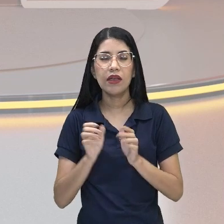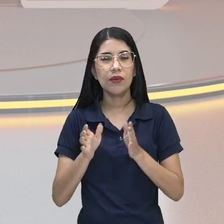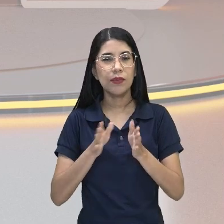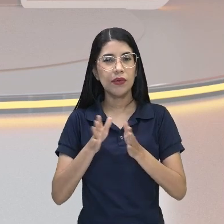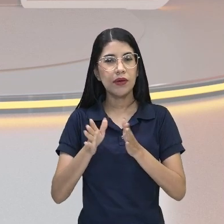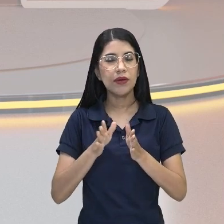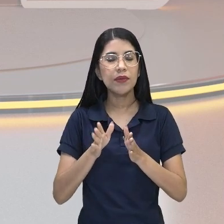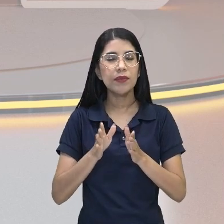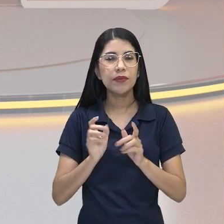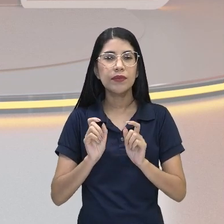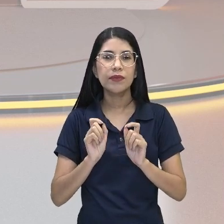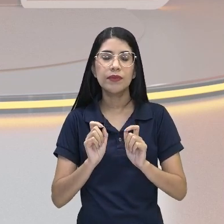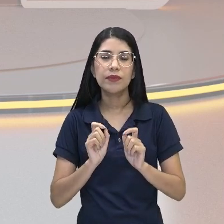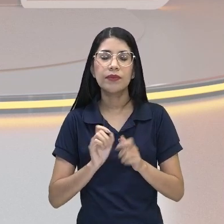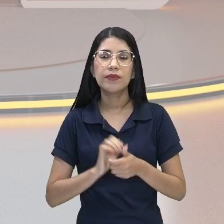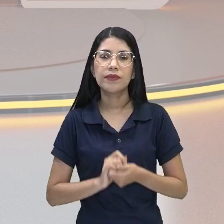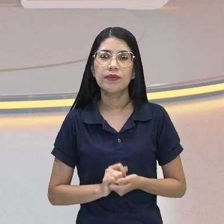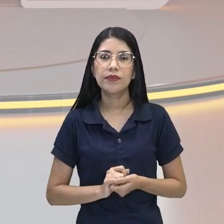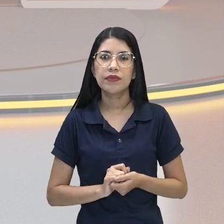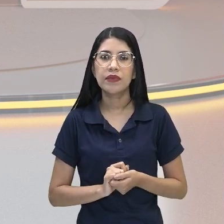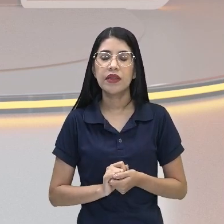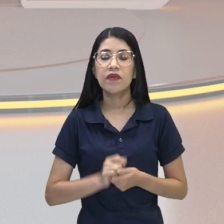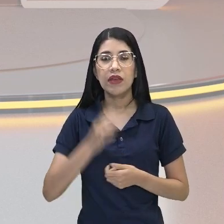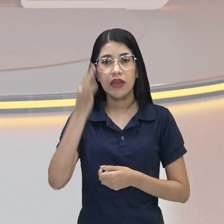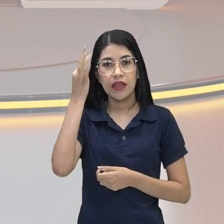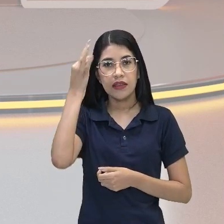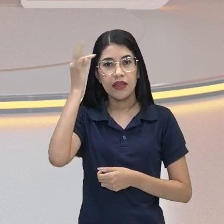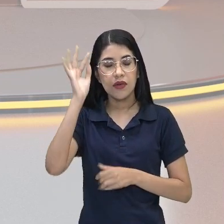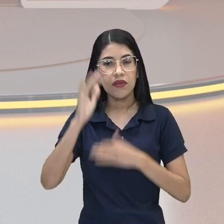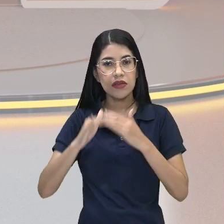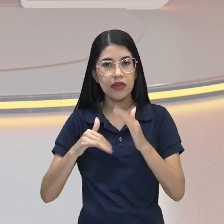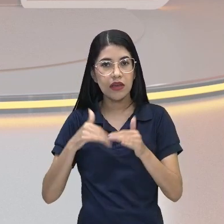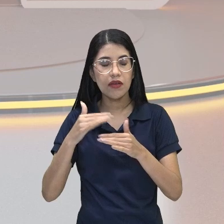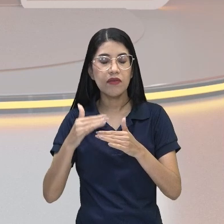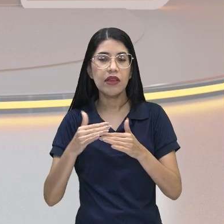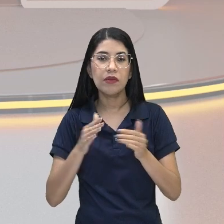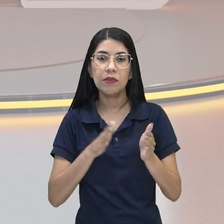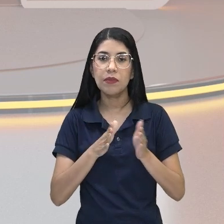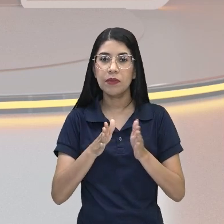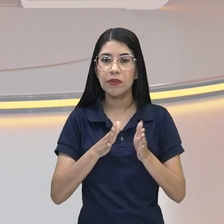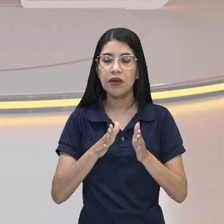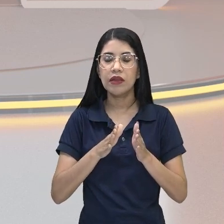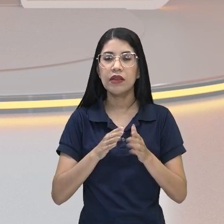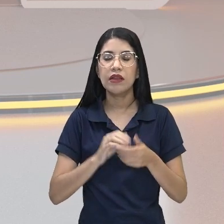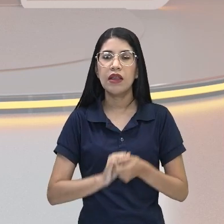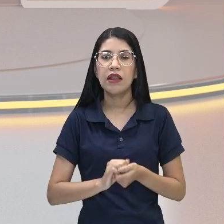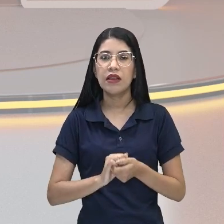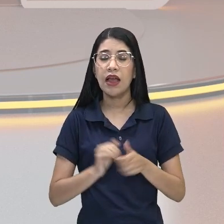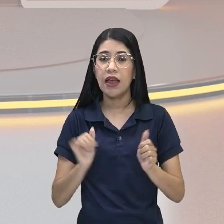né, ele vai desenvolver sua teoria no período aí da chamada grande